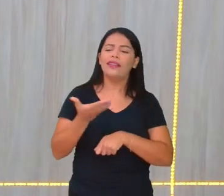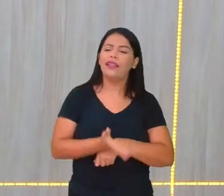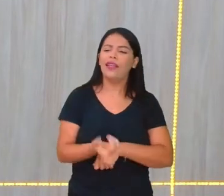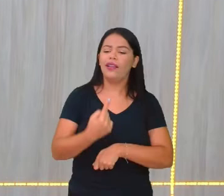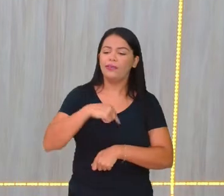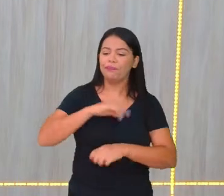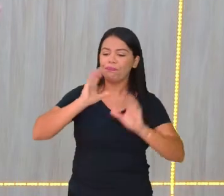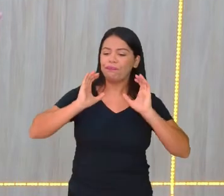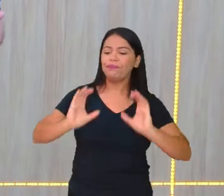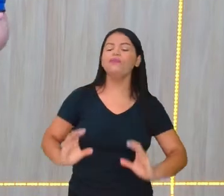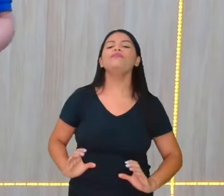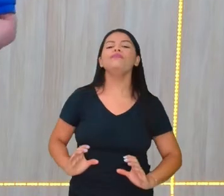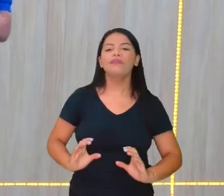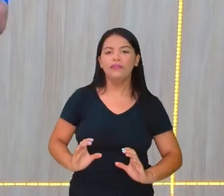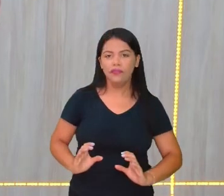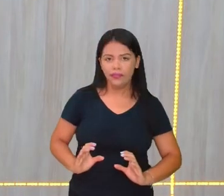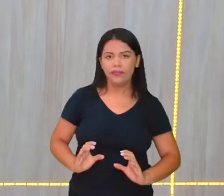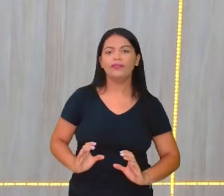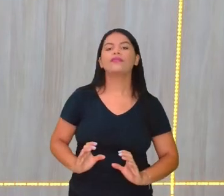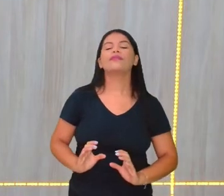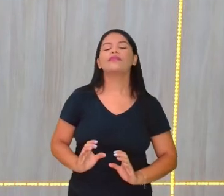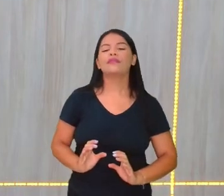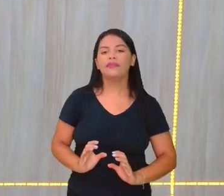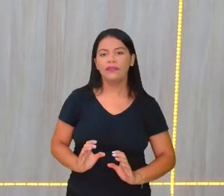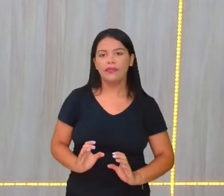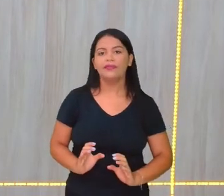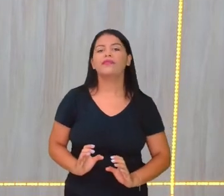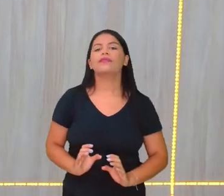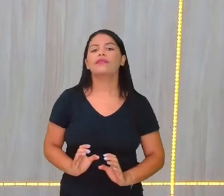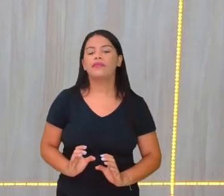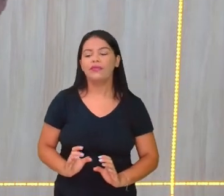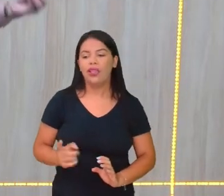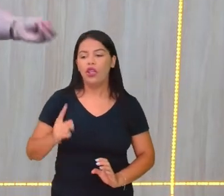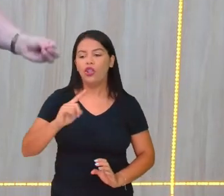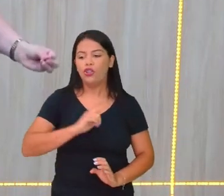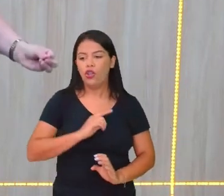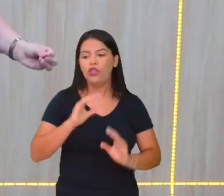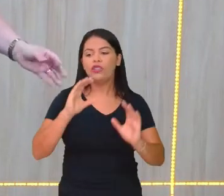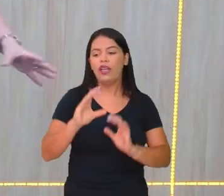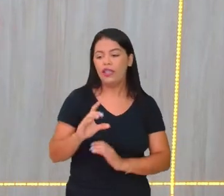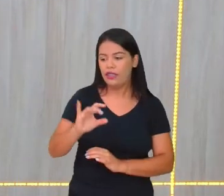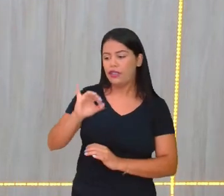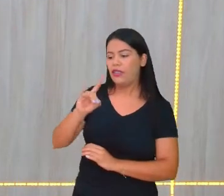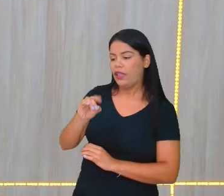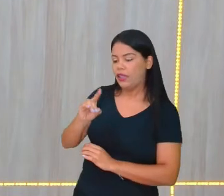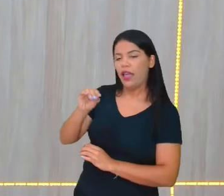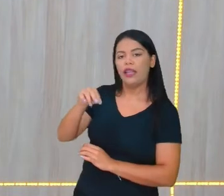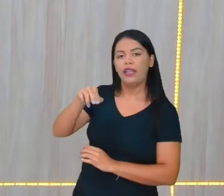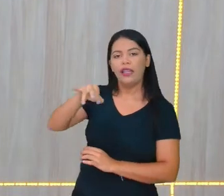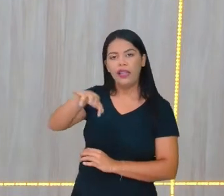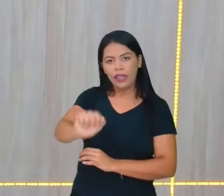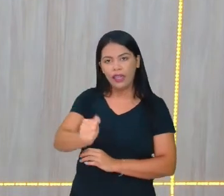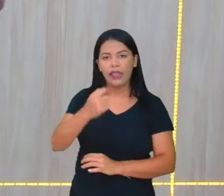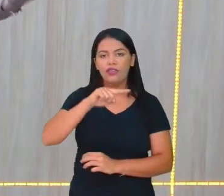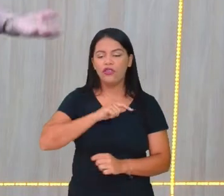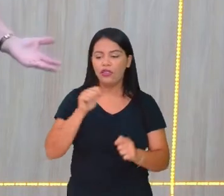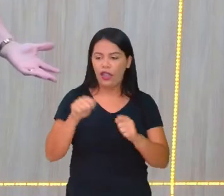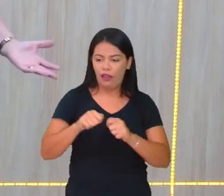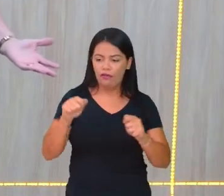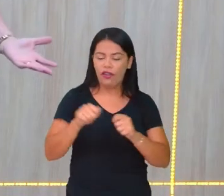E a nossa cidadania, ela é exercida dentro da nossa casa, no nosso ambiente escolar, na